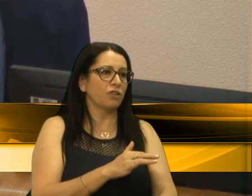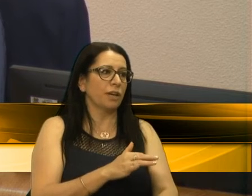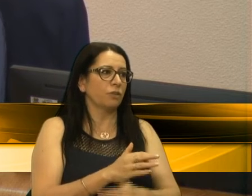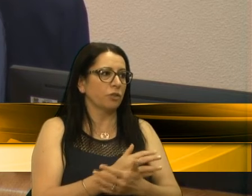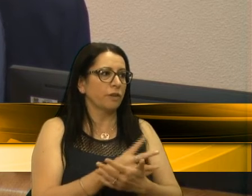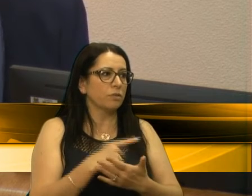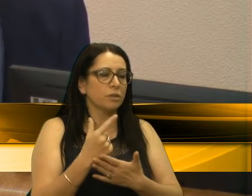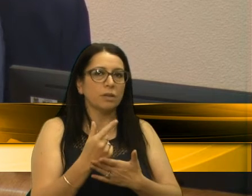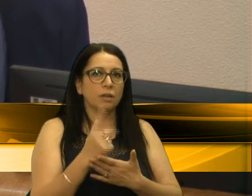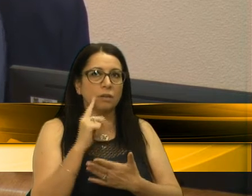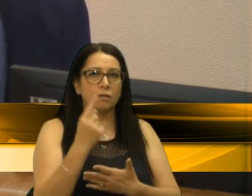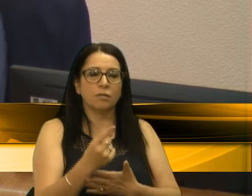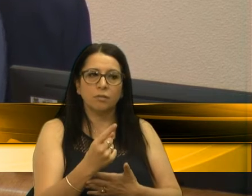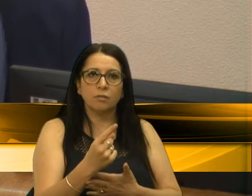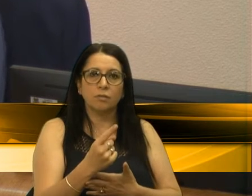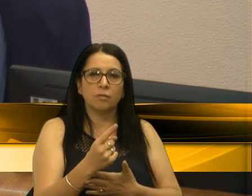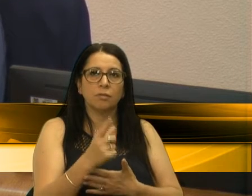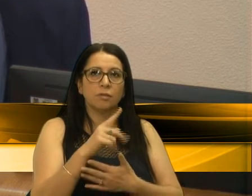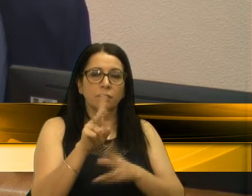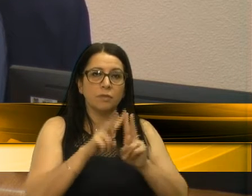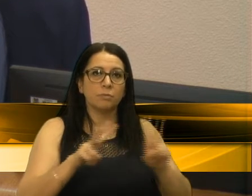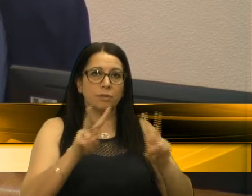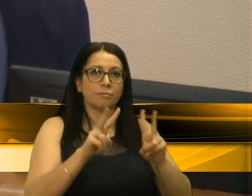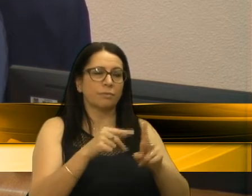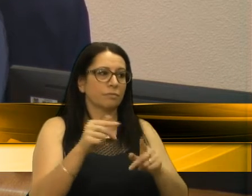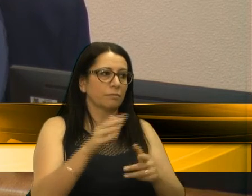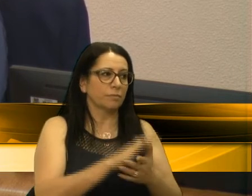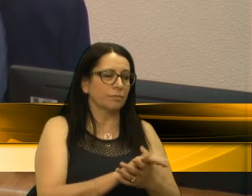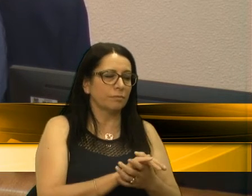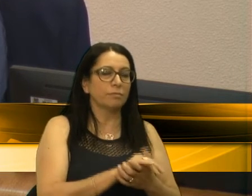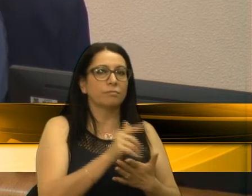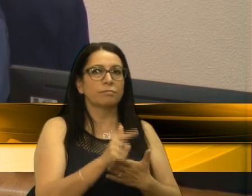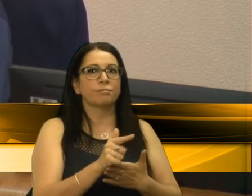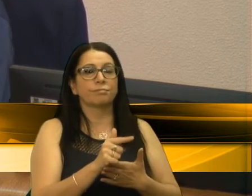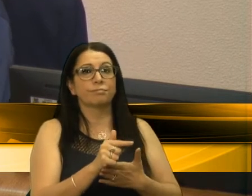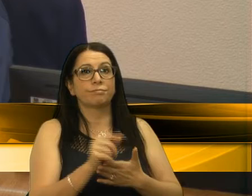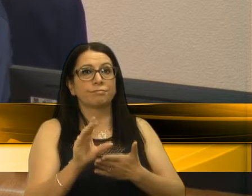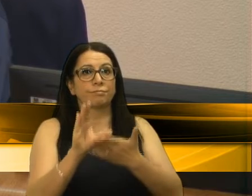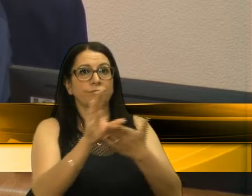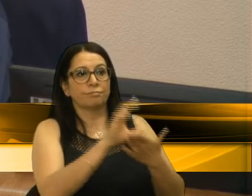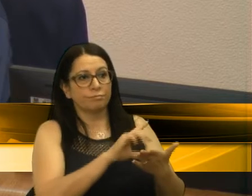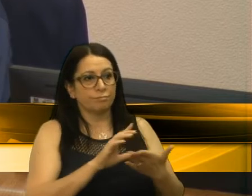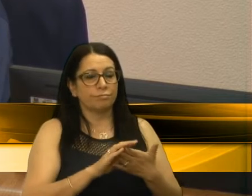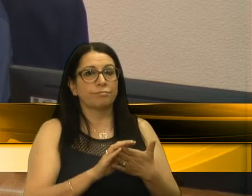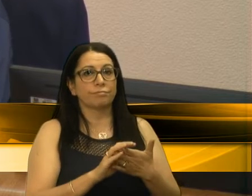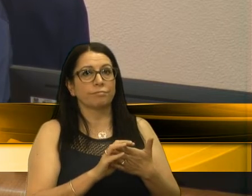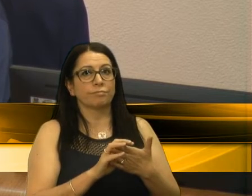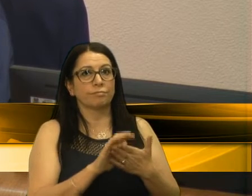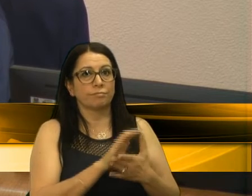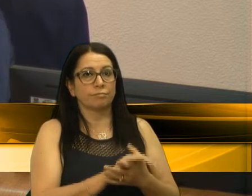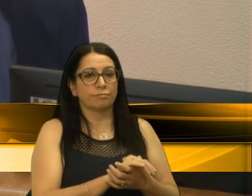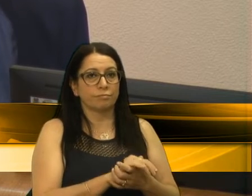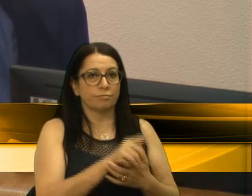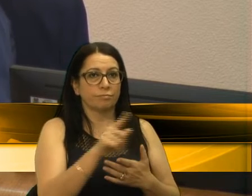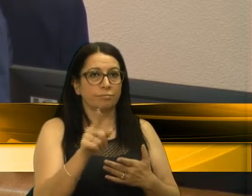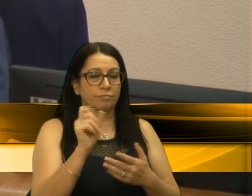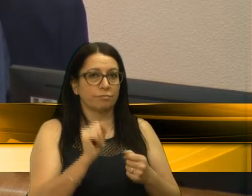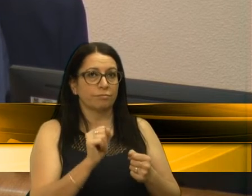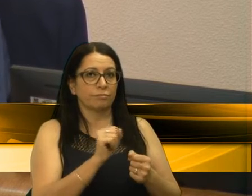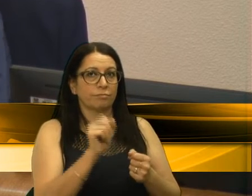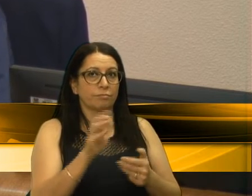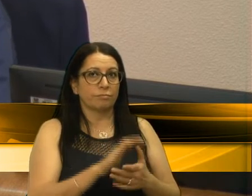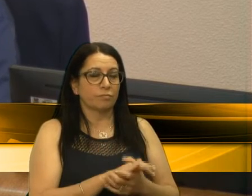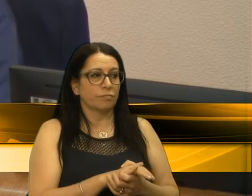auxiliaria muito no reforço da visibilidade desse espaço, assim como outros eventos, ao qual o centro, nessa administração, está propondo,